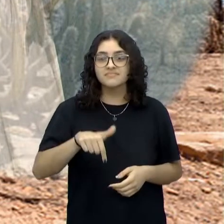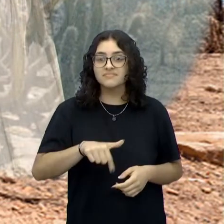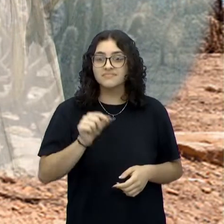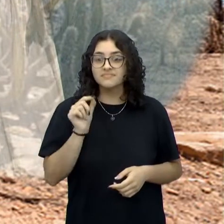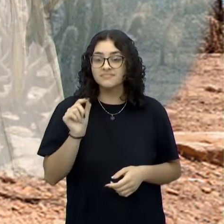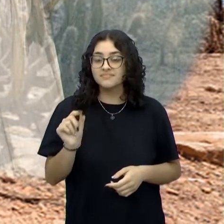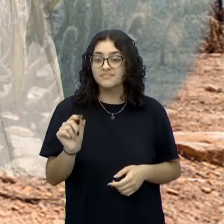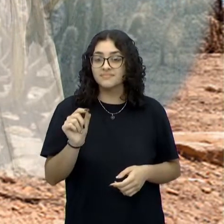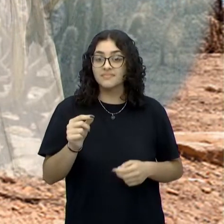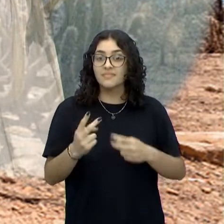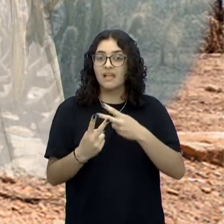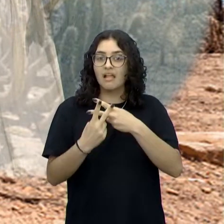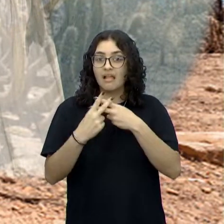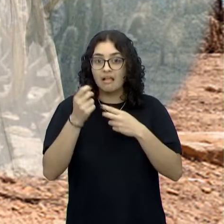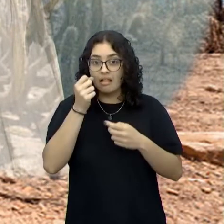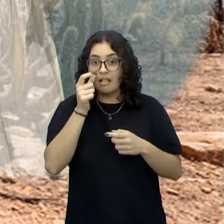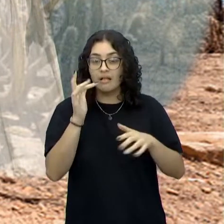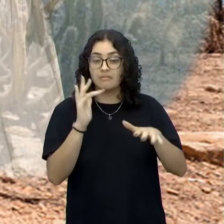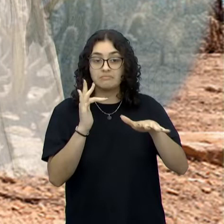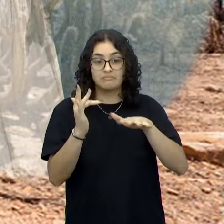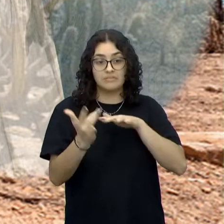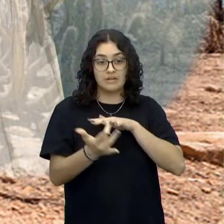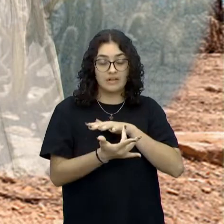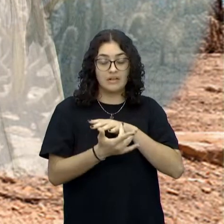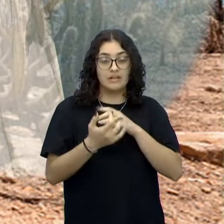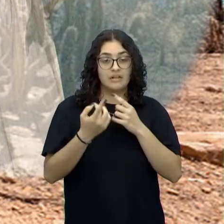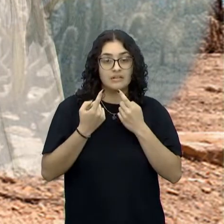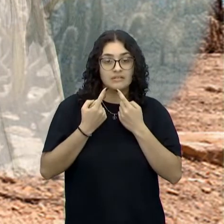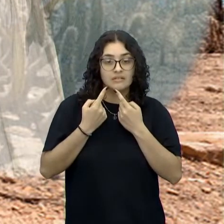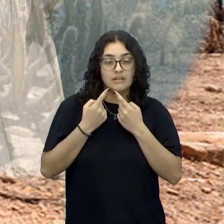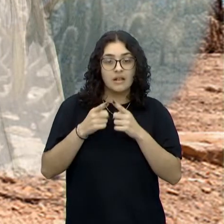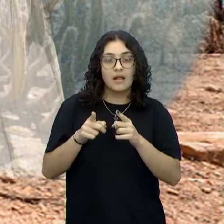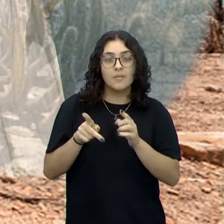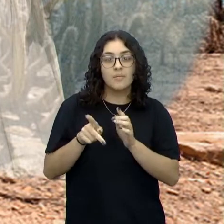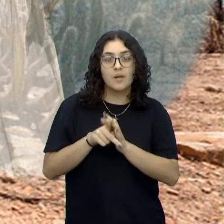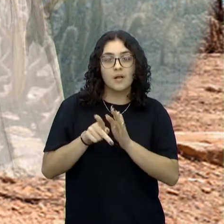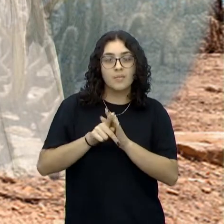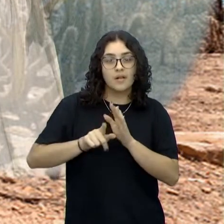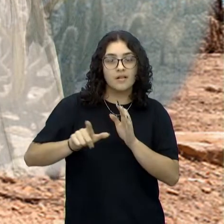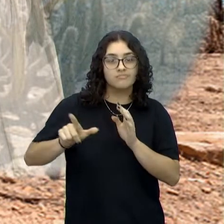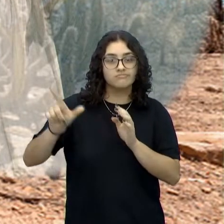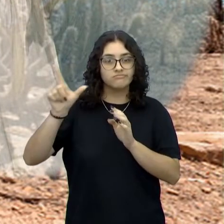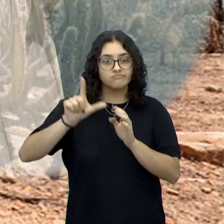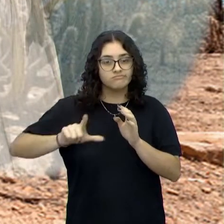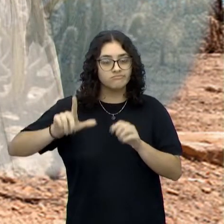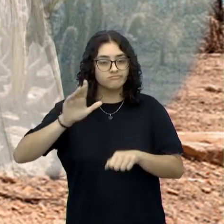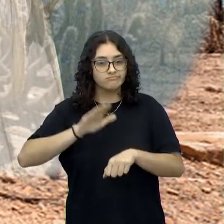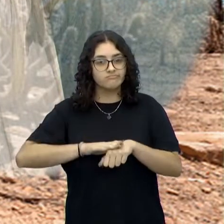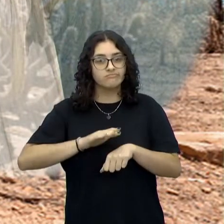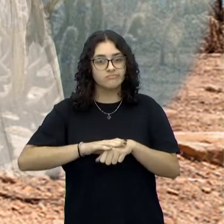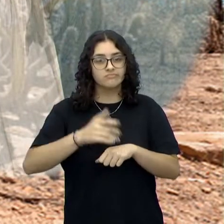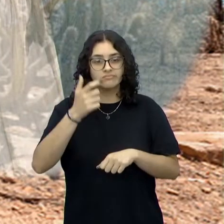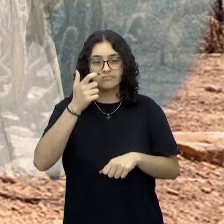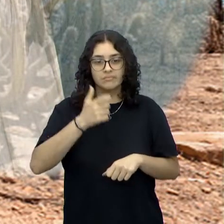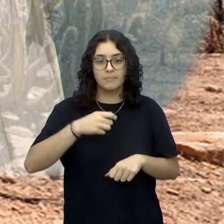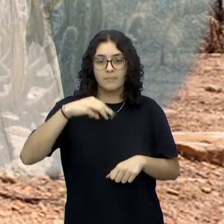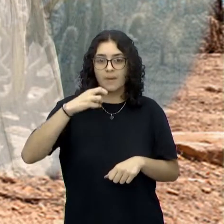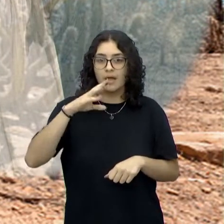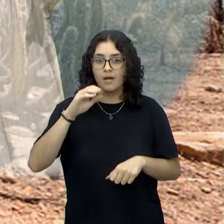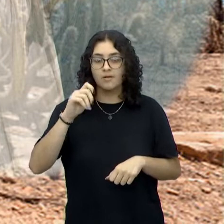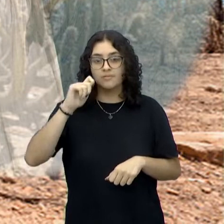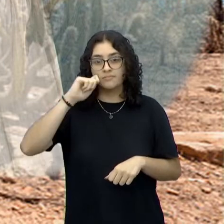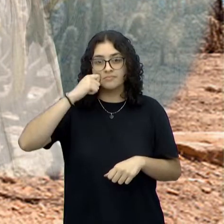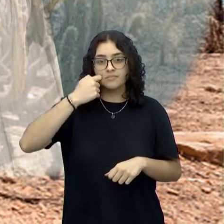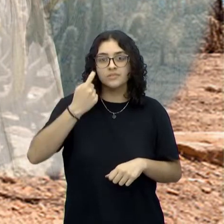hoje do hashtag Se Liga na Mídia, Crítica e Literatura em Ação. Eu sou o professor Mauro Farias, um homem negro